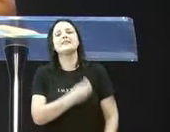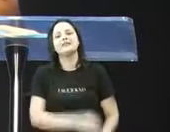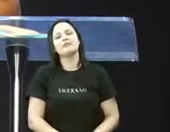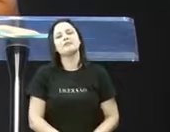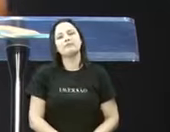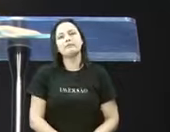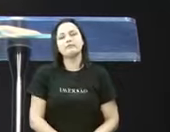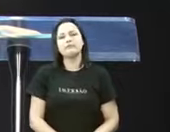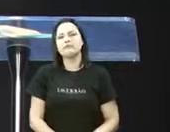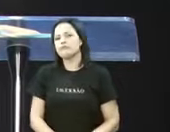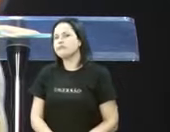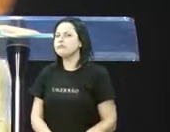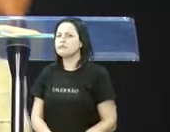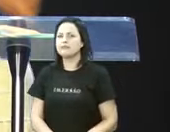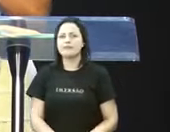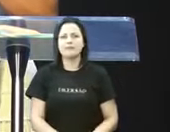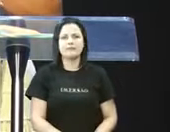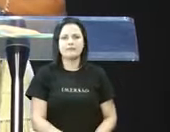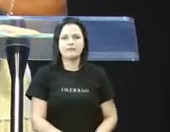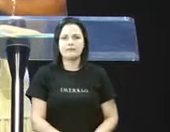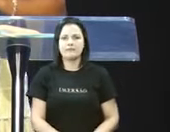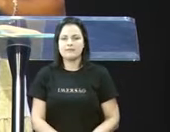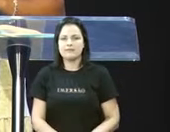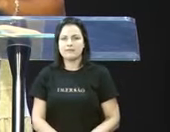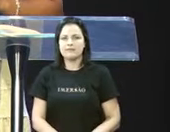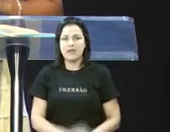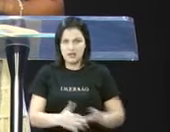manchorevácia. Tiro do trono.